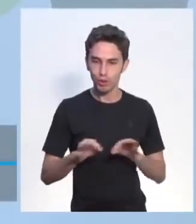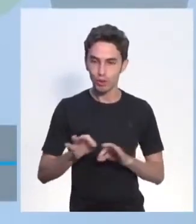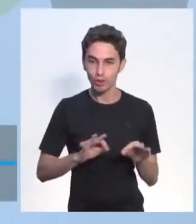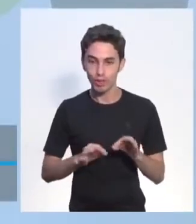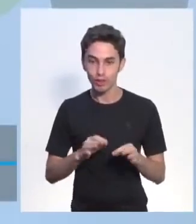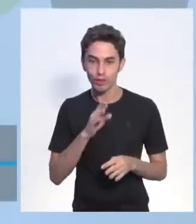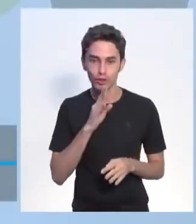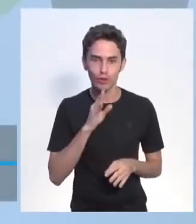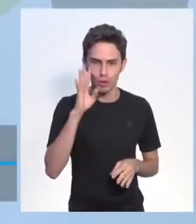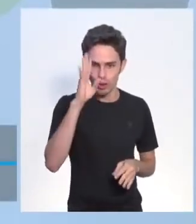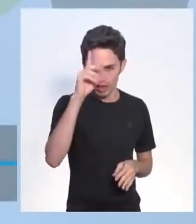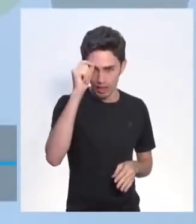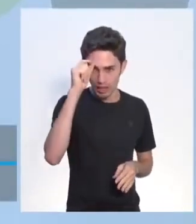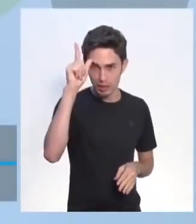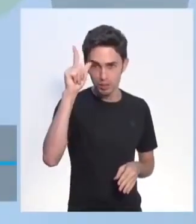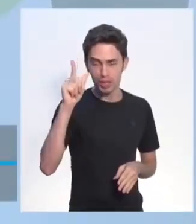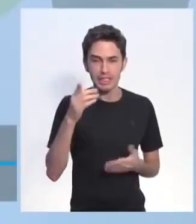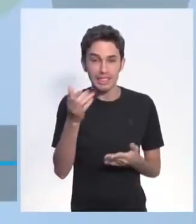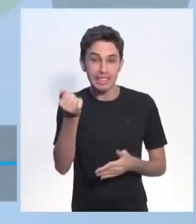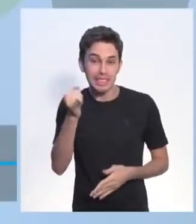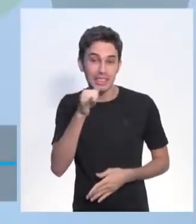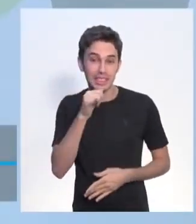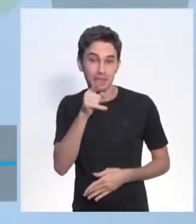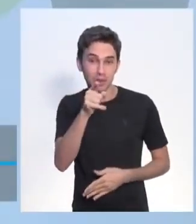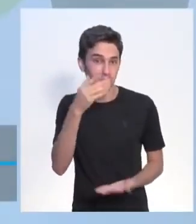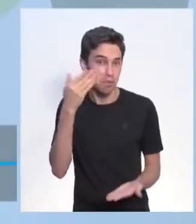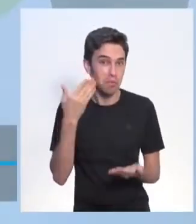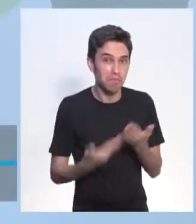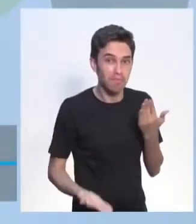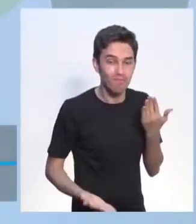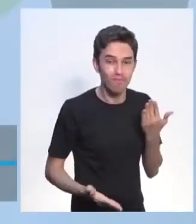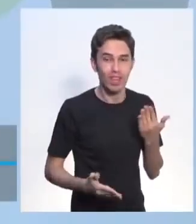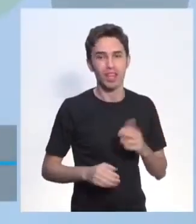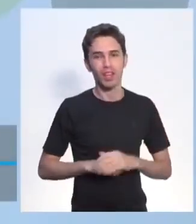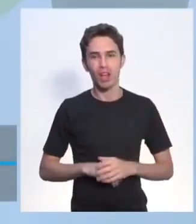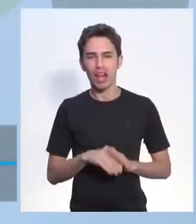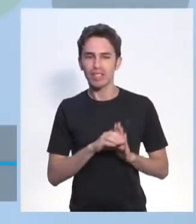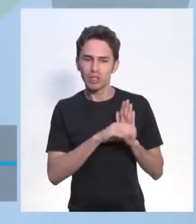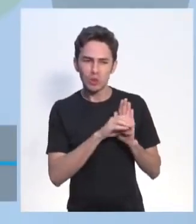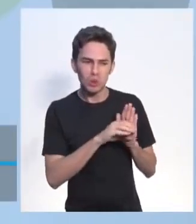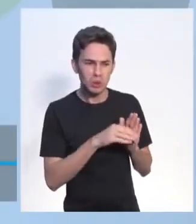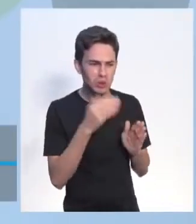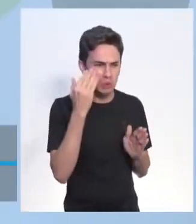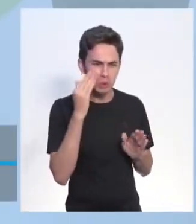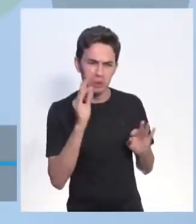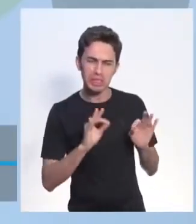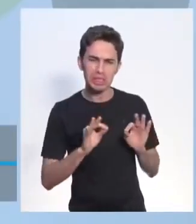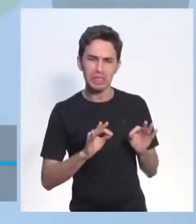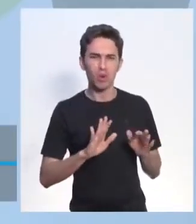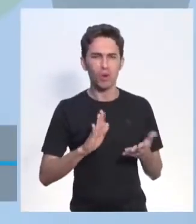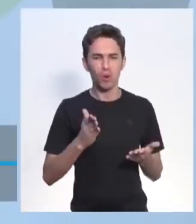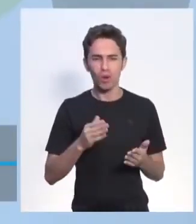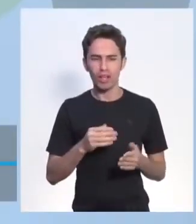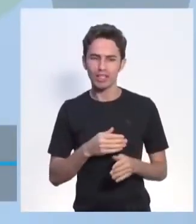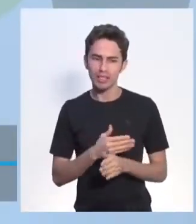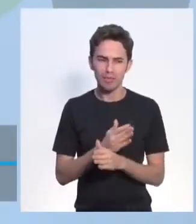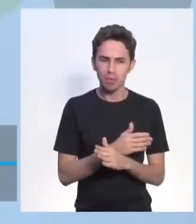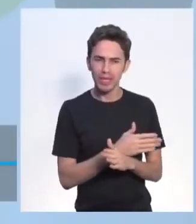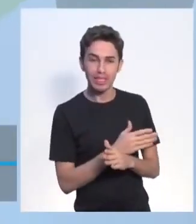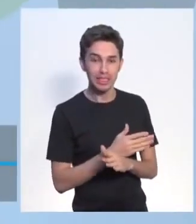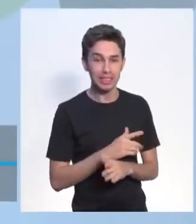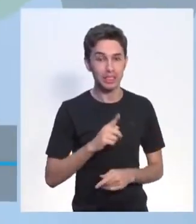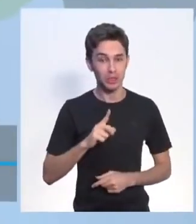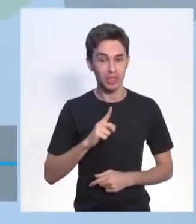estudante, perdeu alguma aula, perdeu algum conceito, ficou aí um pouquinho fora, das